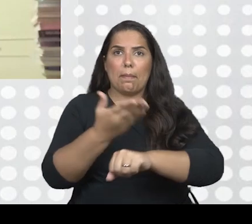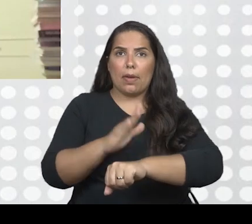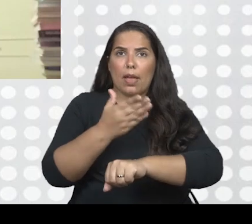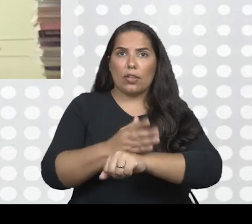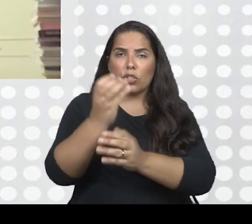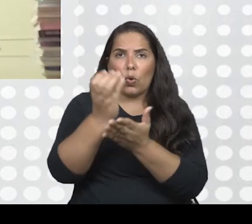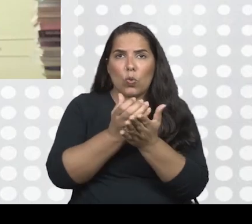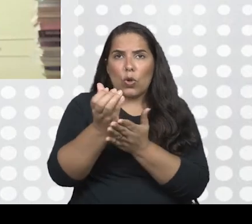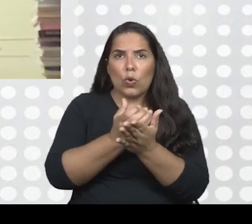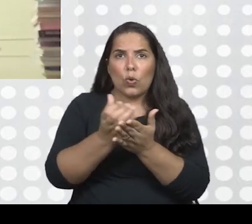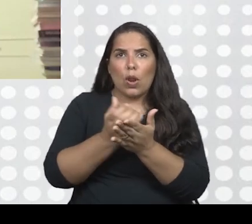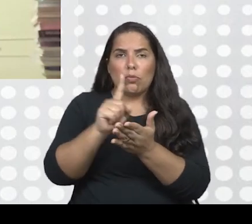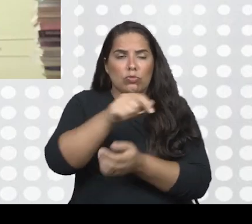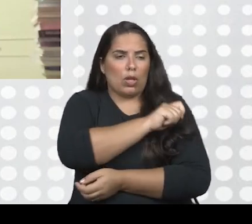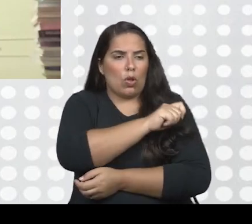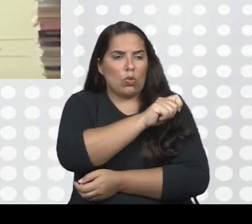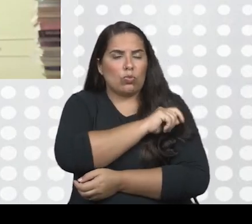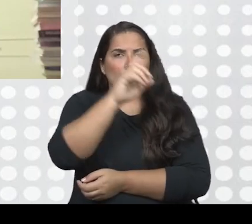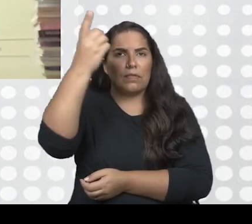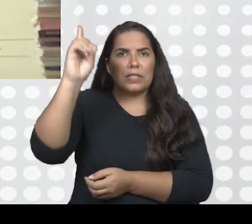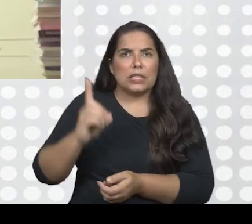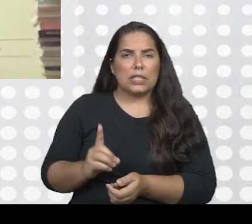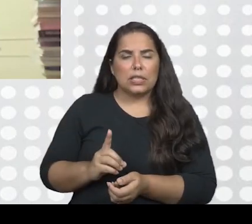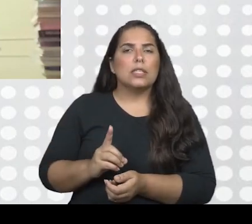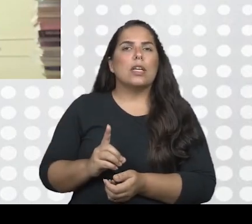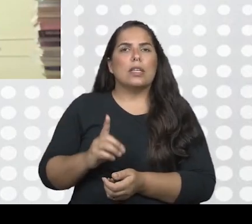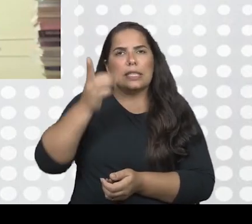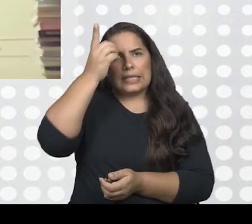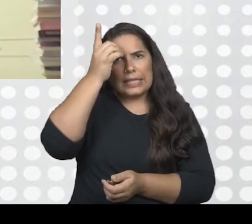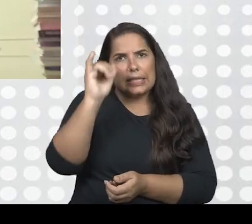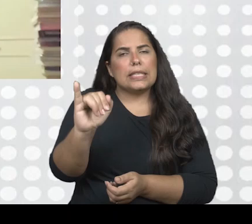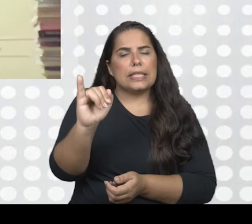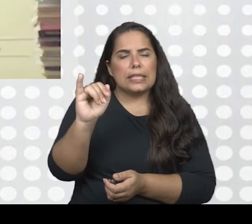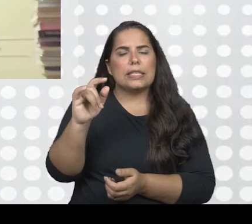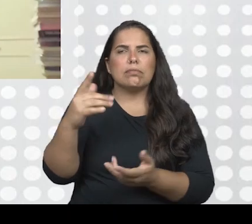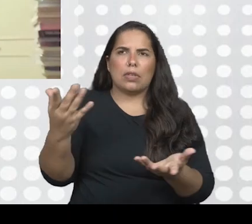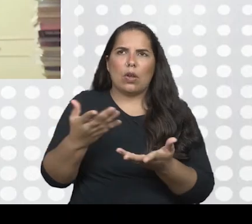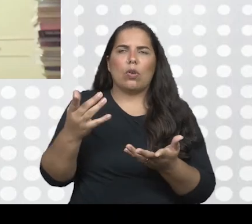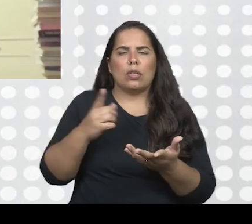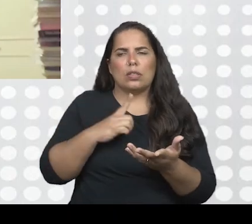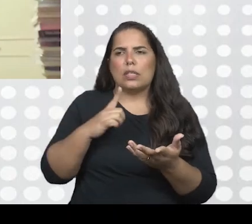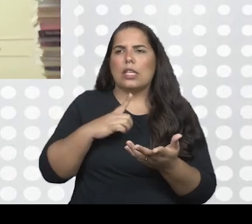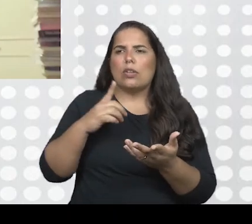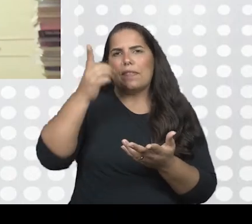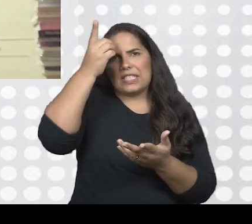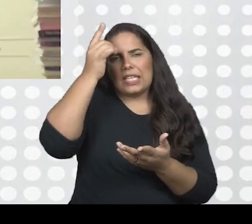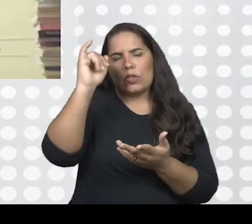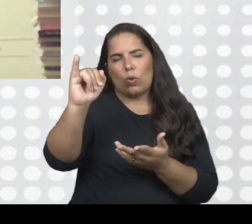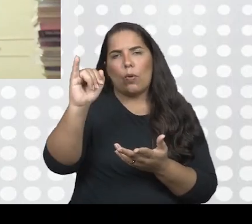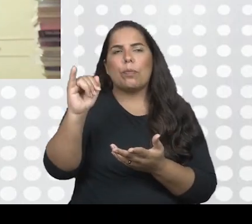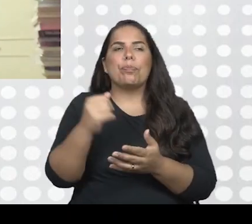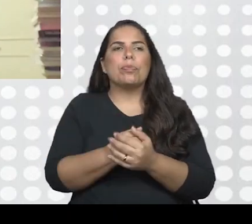práticas curriculares para os estudantes com deficiência mental, e no caso mais atualizada, né,